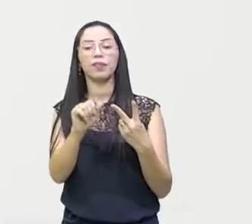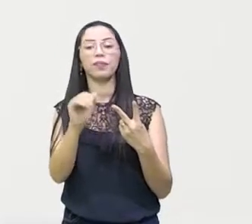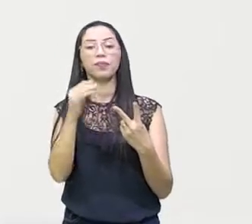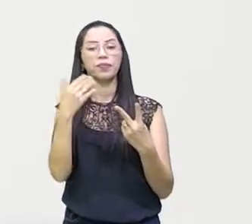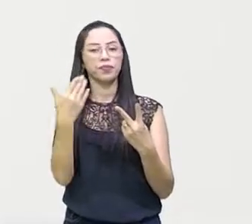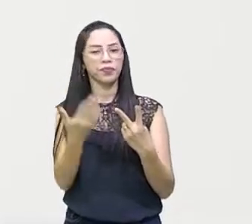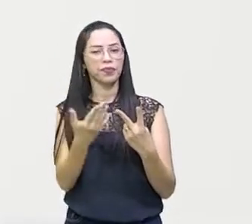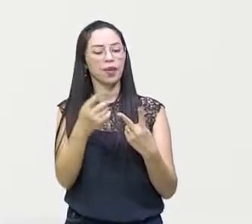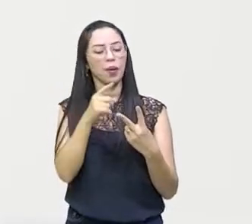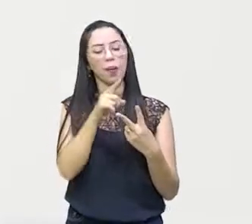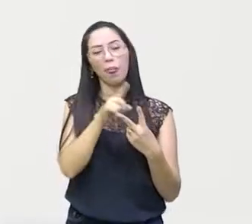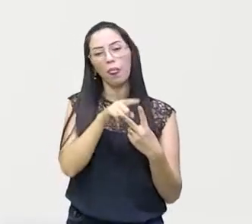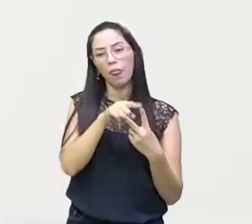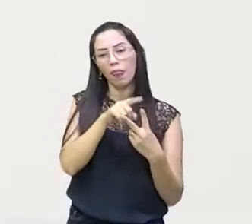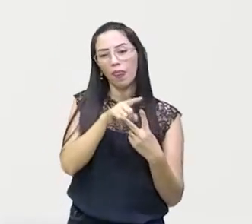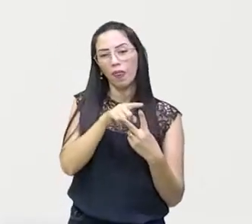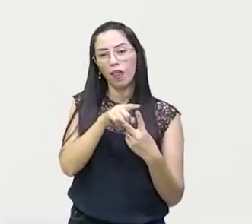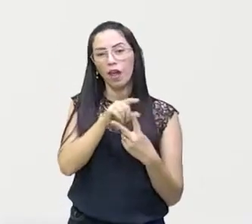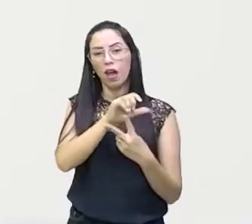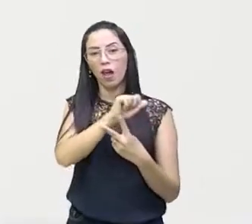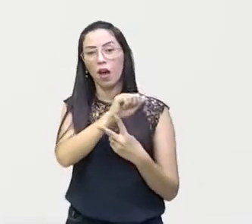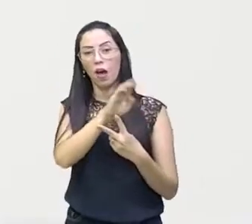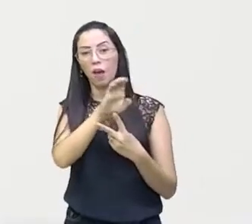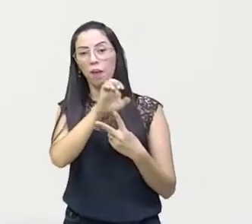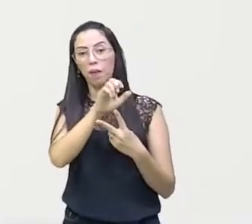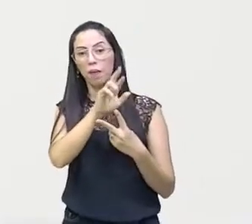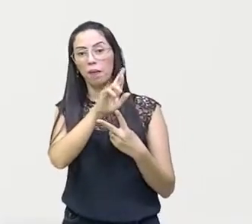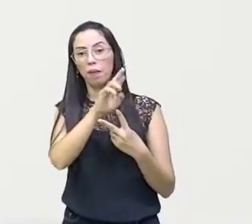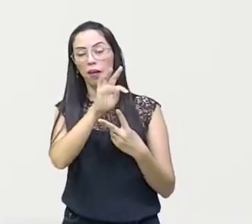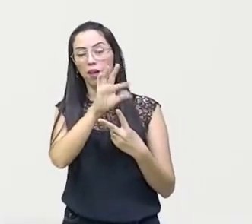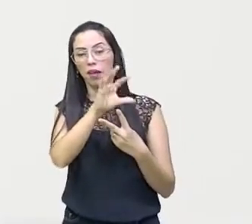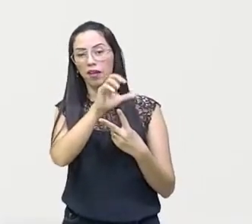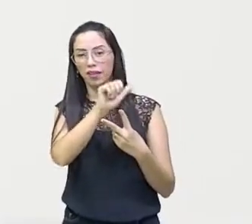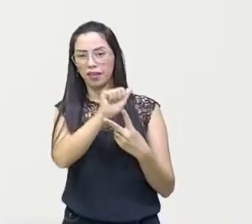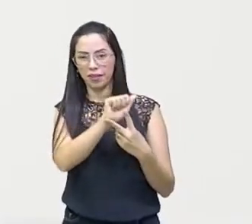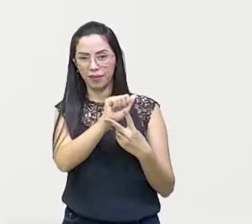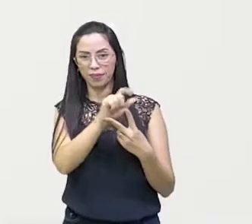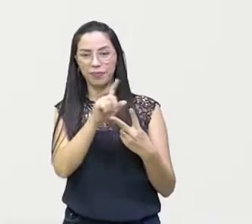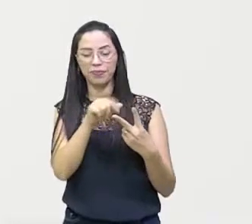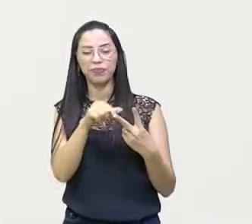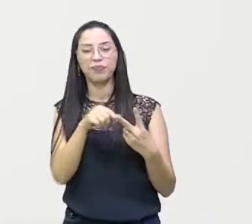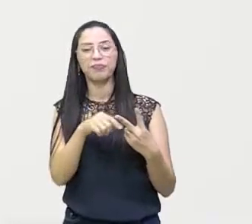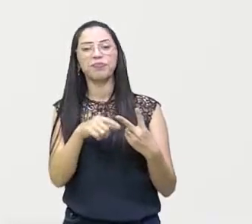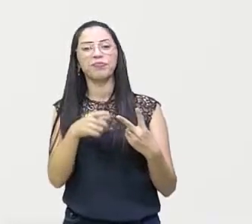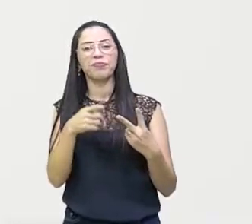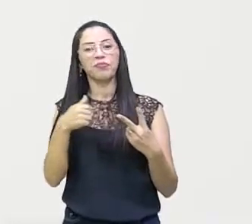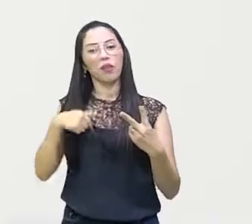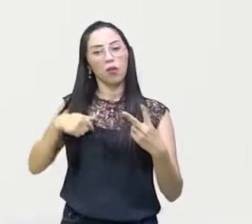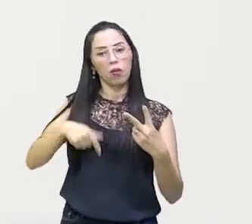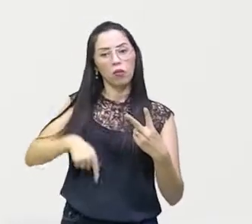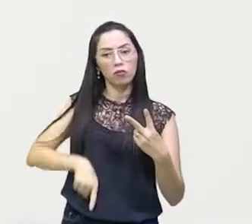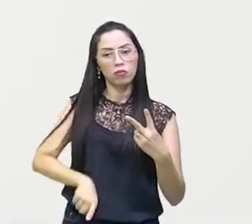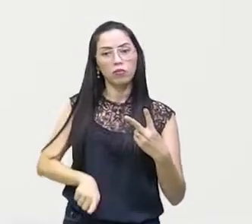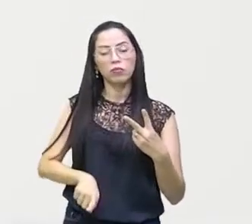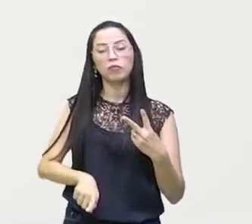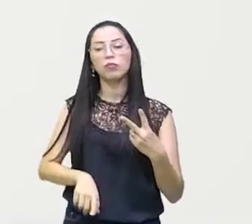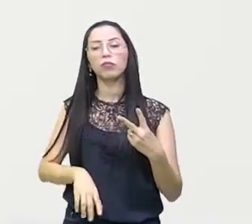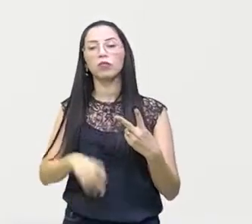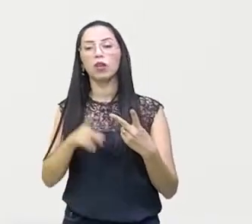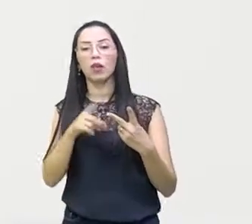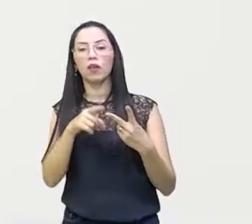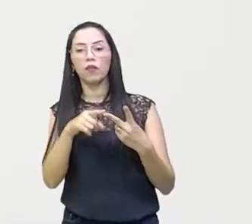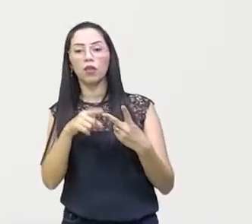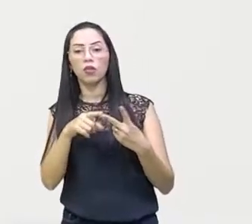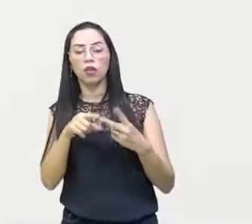de um órgão para que esse sangue circule por todo o corpo, e na circulação fechada, que